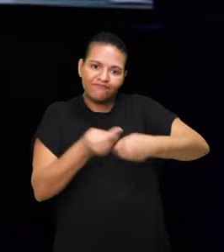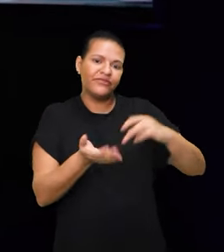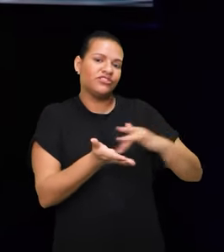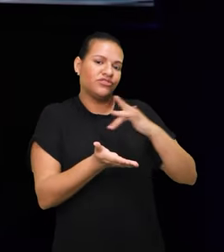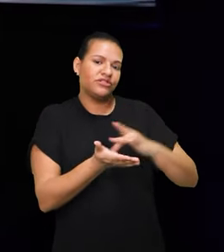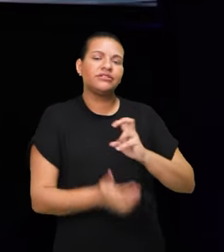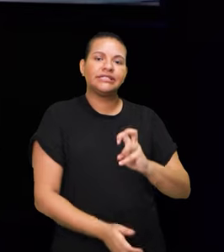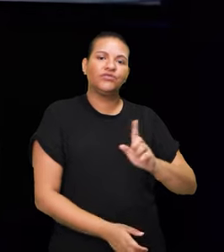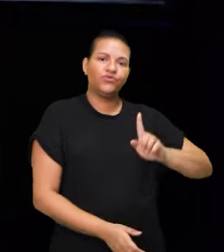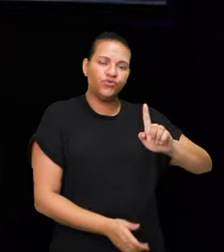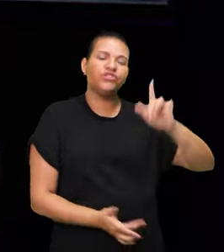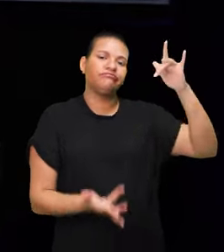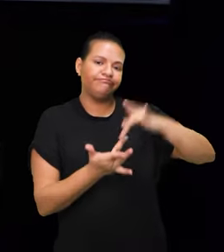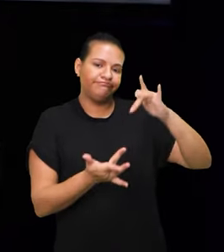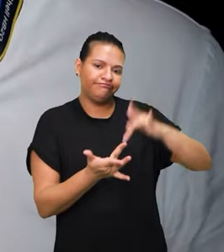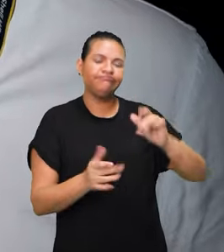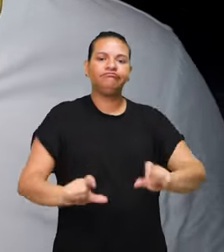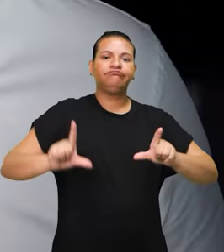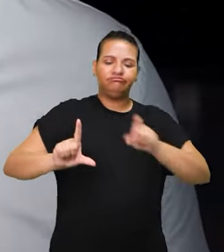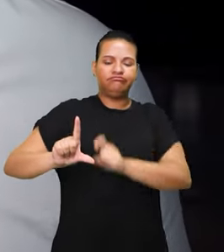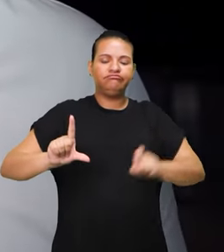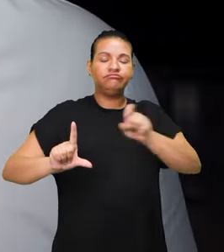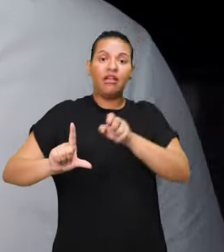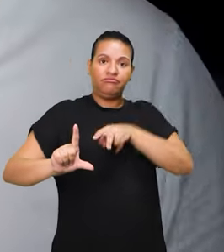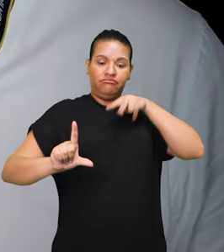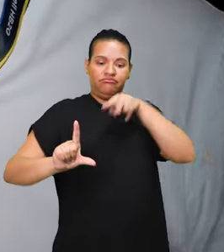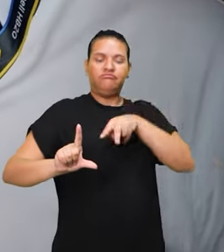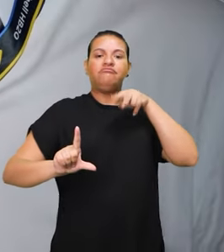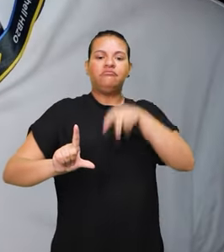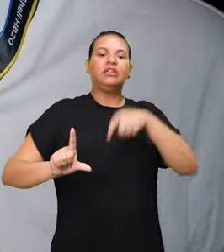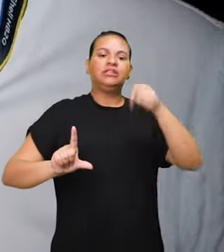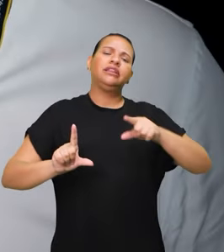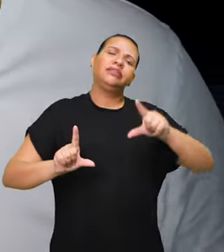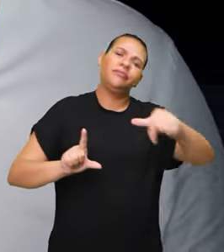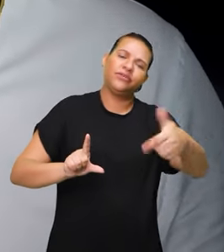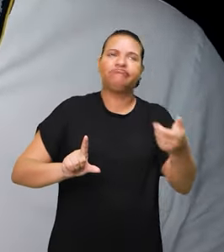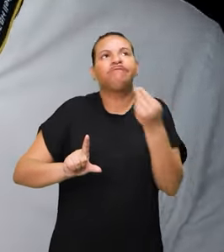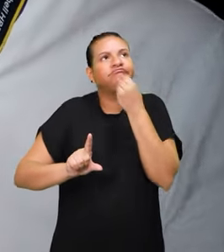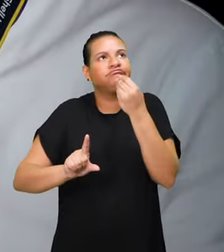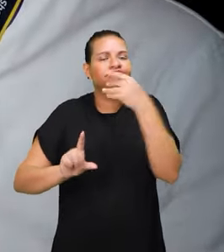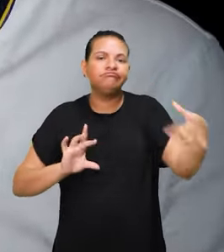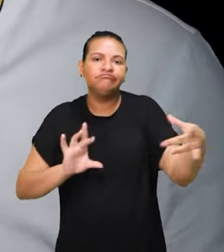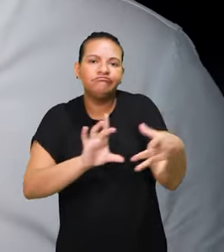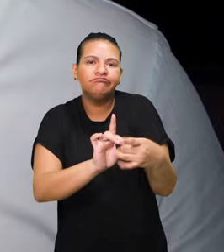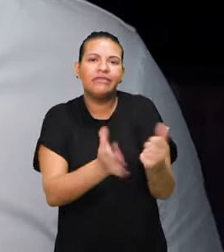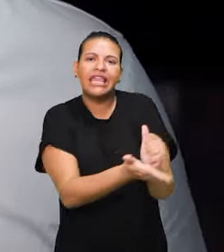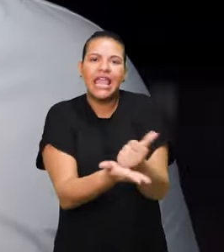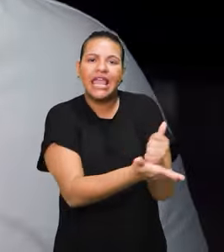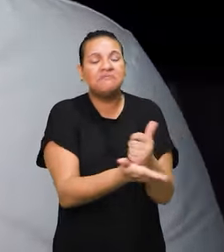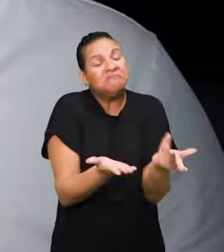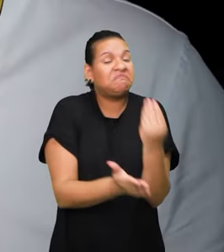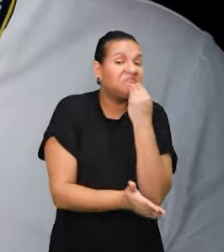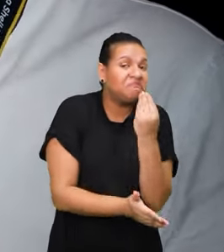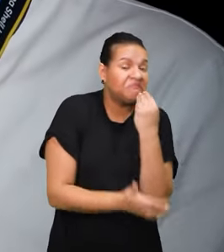digital é um carro conectado pelo 5g que vai fazer toda a parte de transmissão de câmeras On Board por streaming que no futuro a gente vai poder plugar